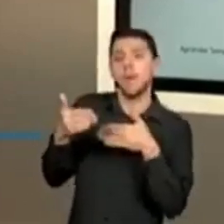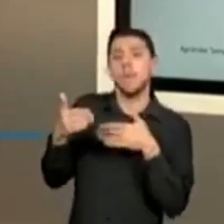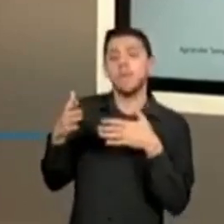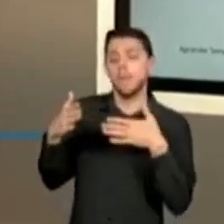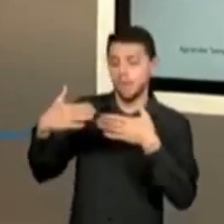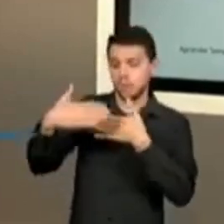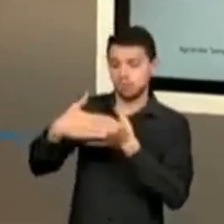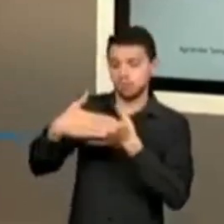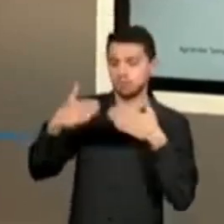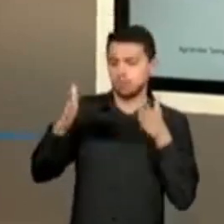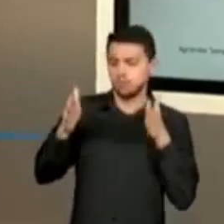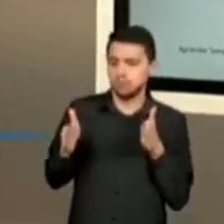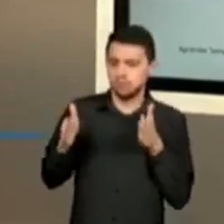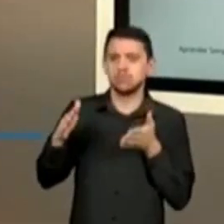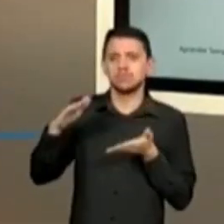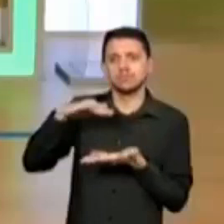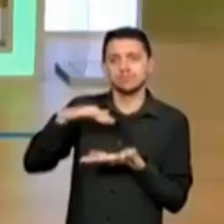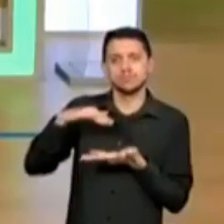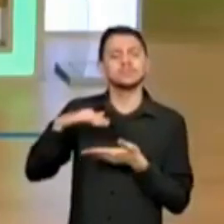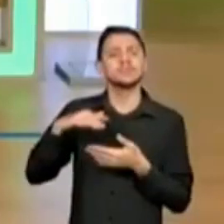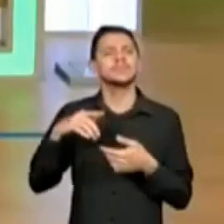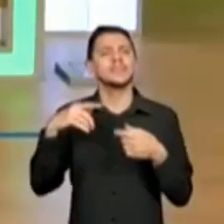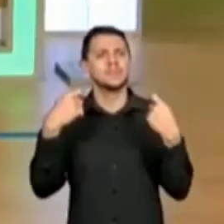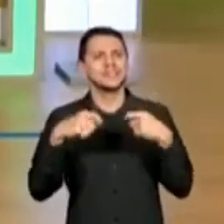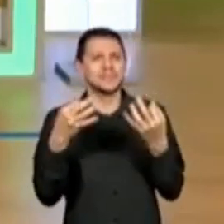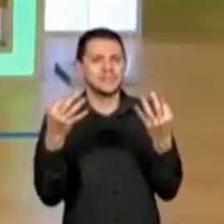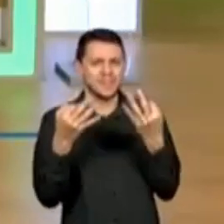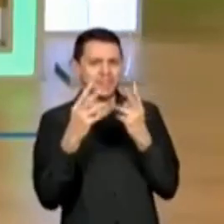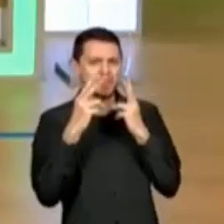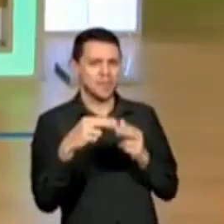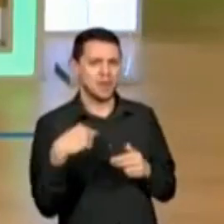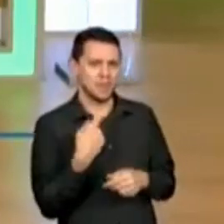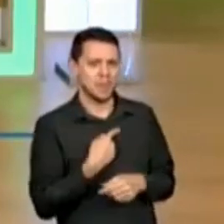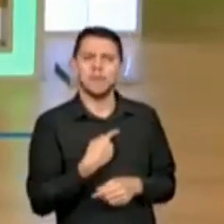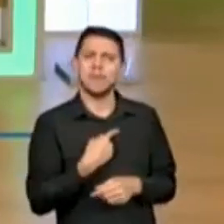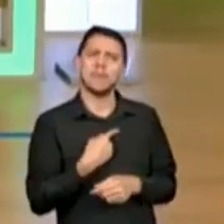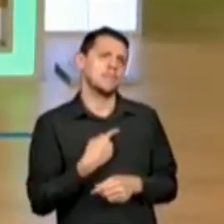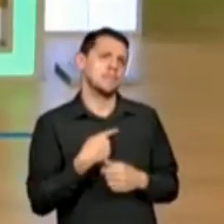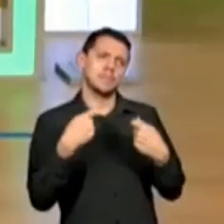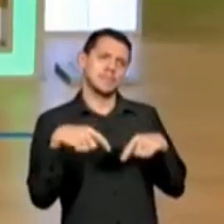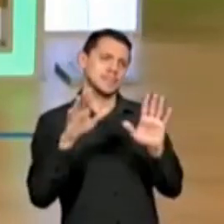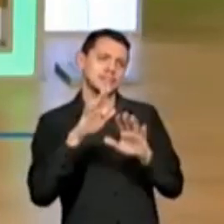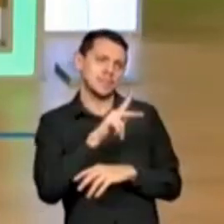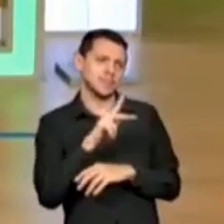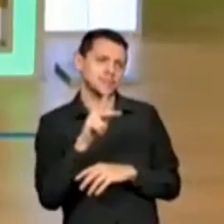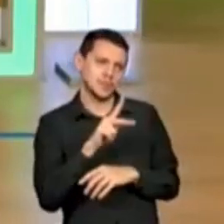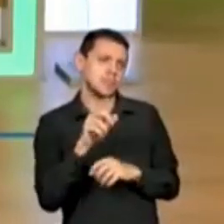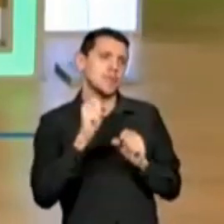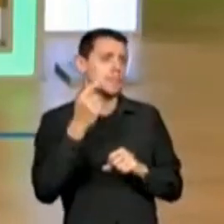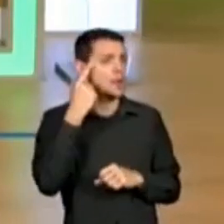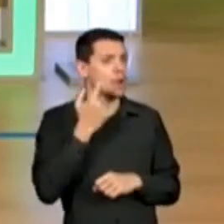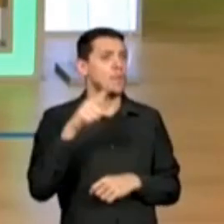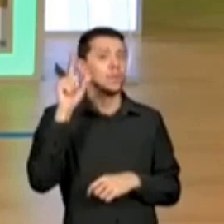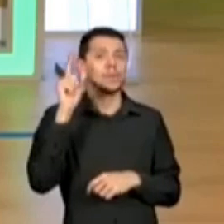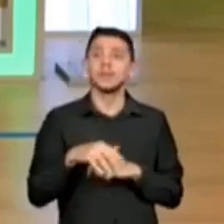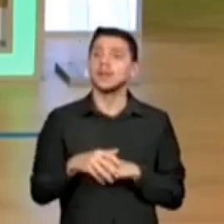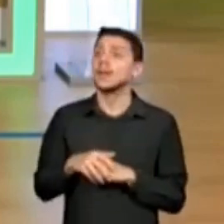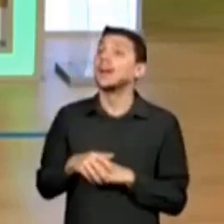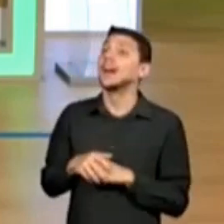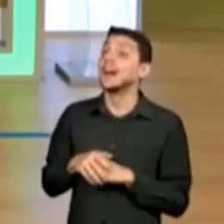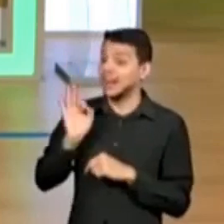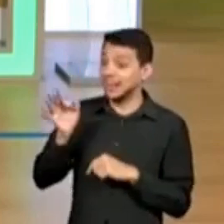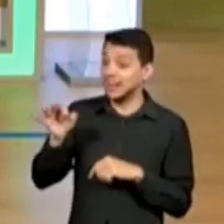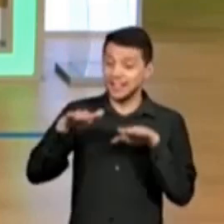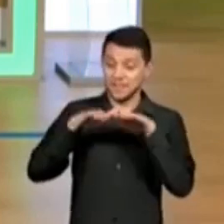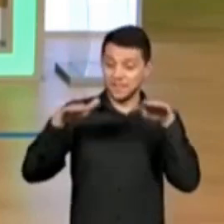ser exatamente do jeito que a gente está falando, tá, Pro? Então a galera pode pensar em outras coisas em casa também. A bancada parece um bloco retangular. A